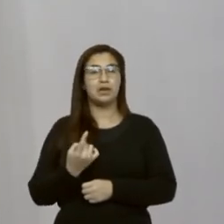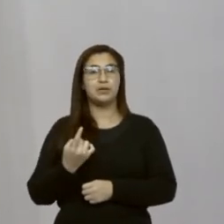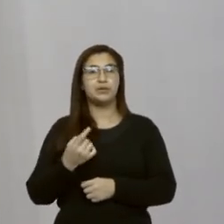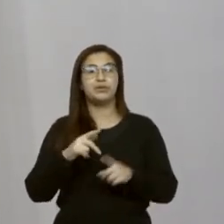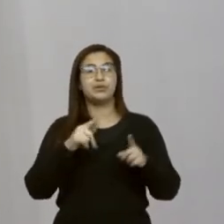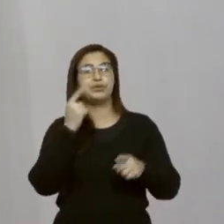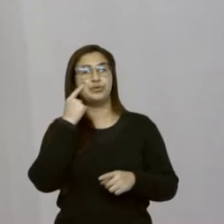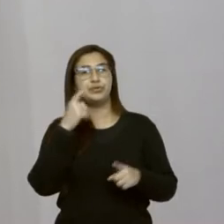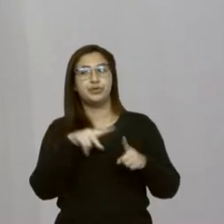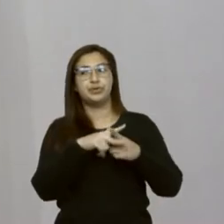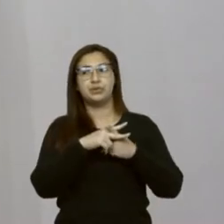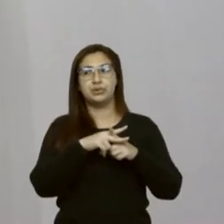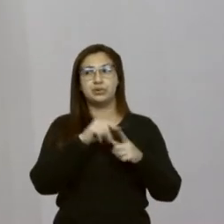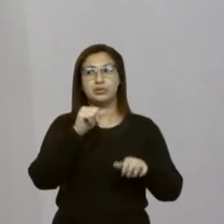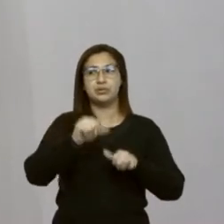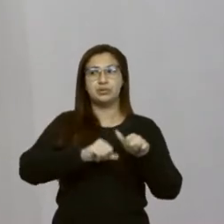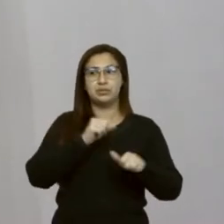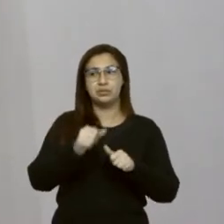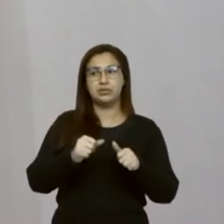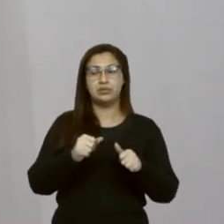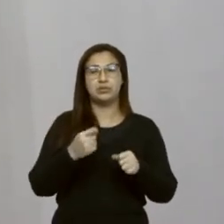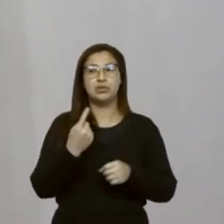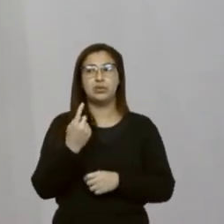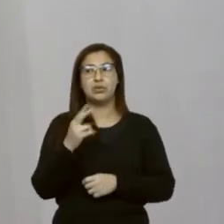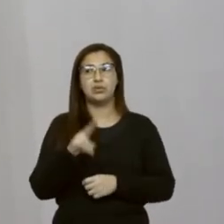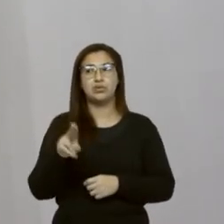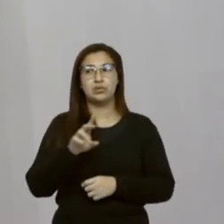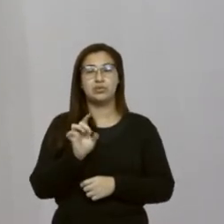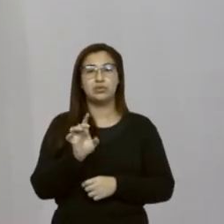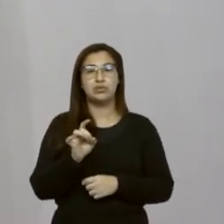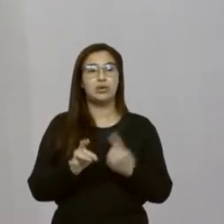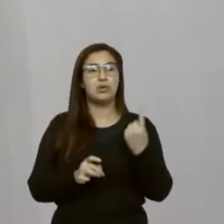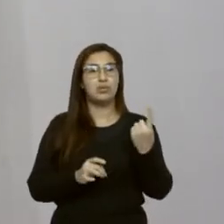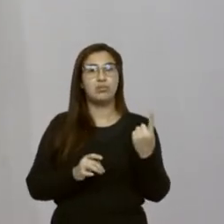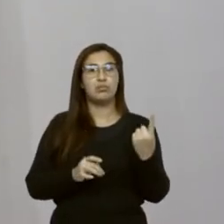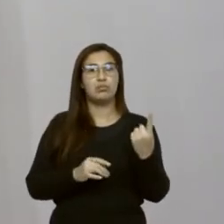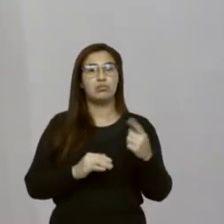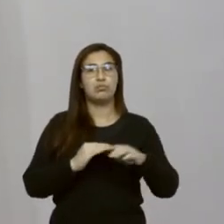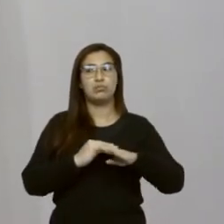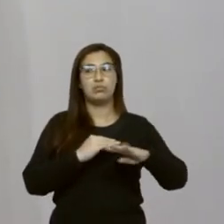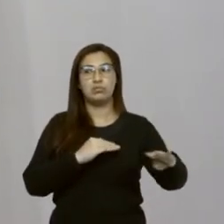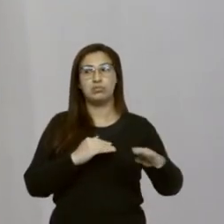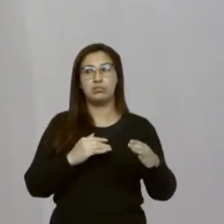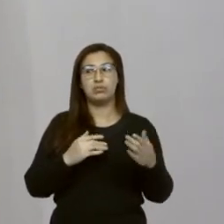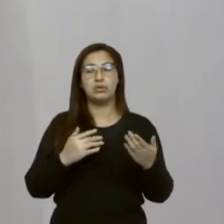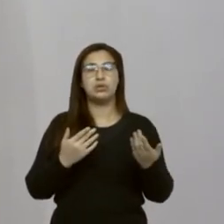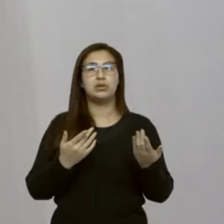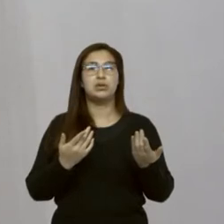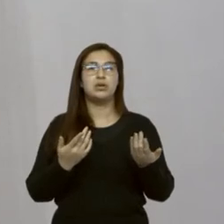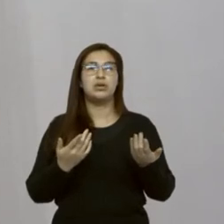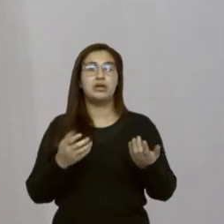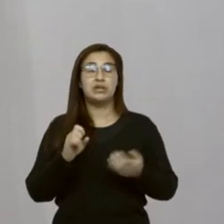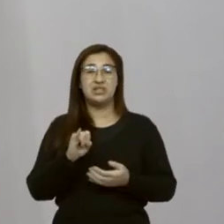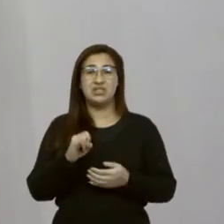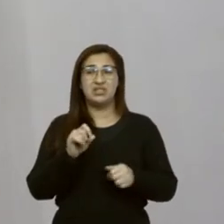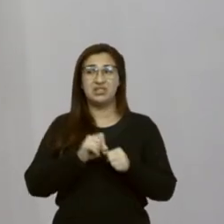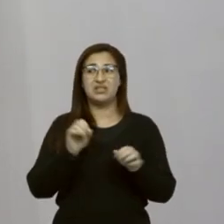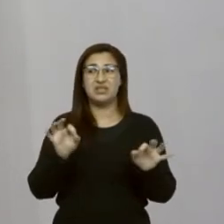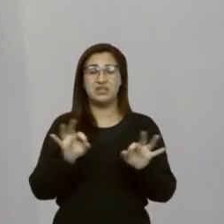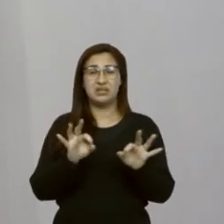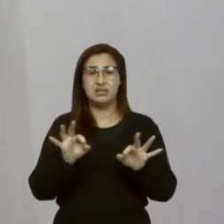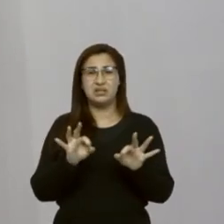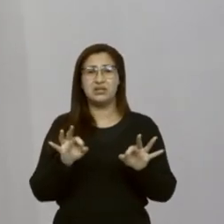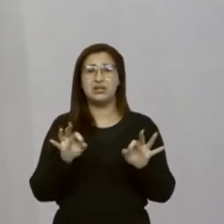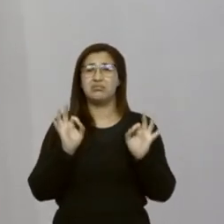reformada, ficou só meia pista, o trânsito fluiu. Agora, se nós não fizermos nada, com certeza nós vamos